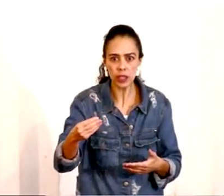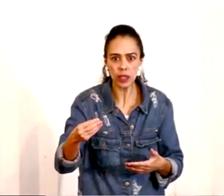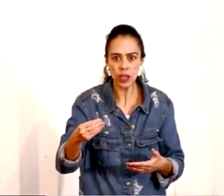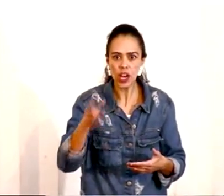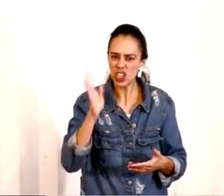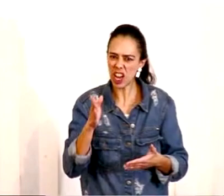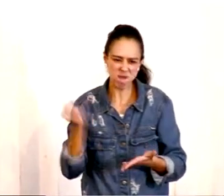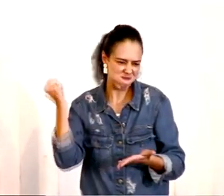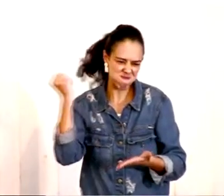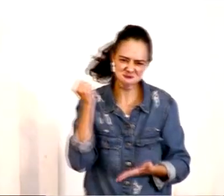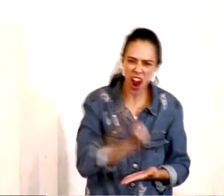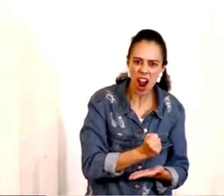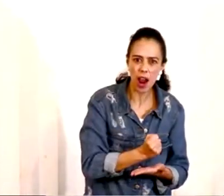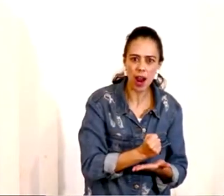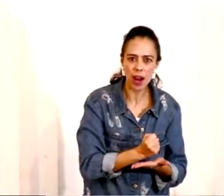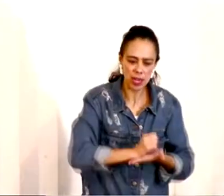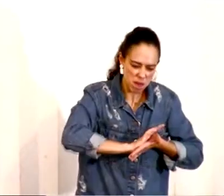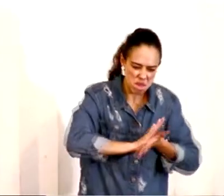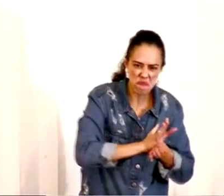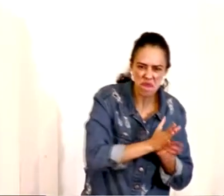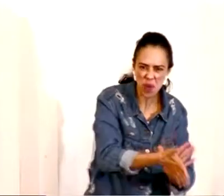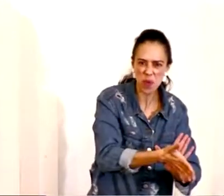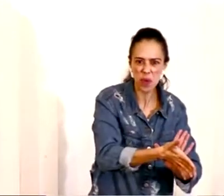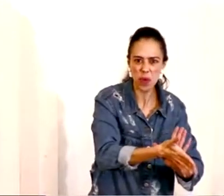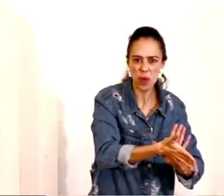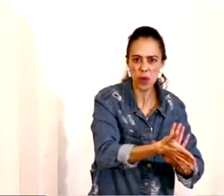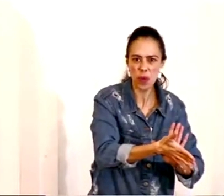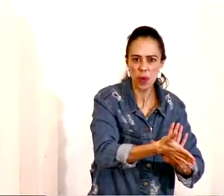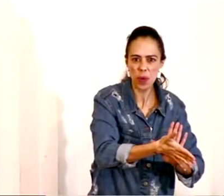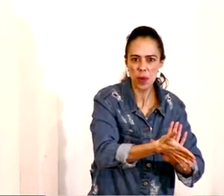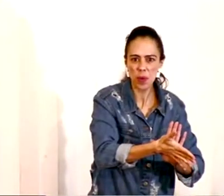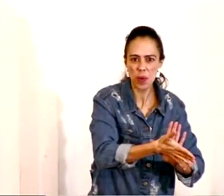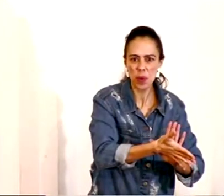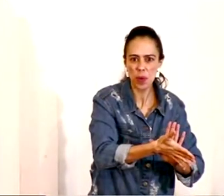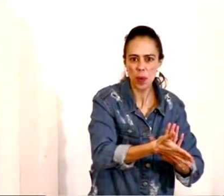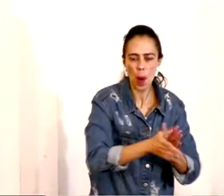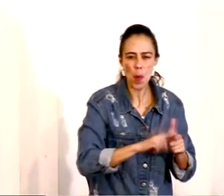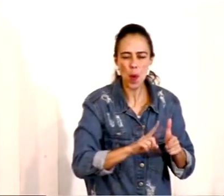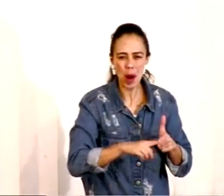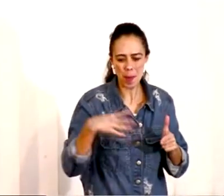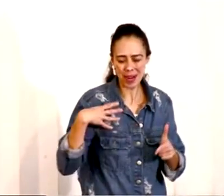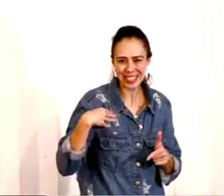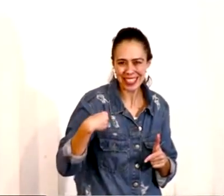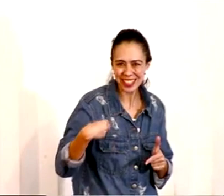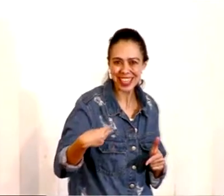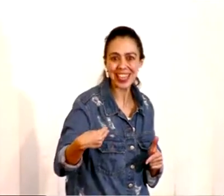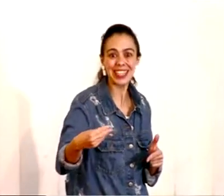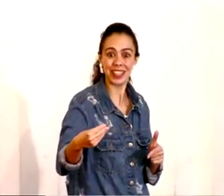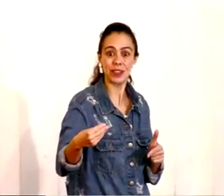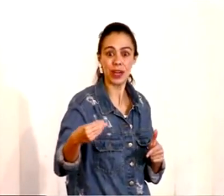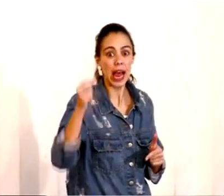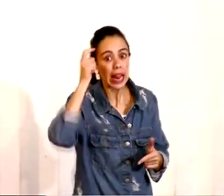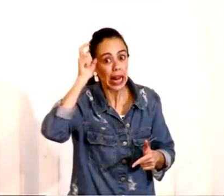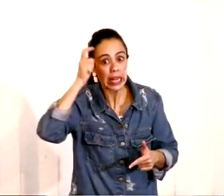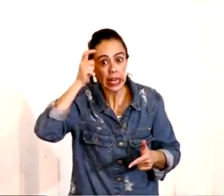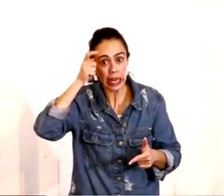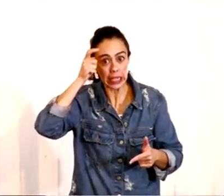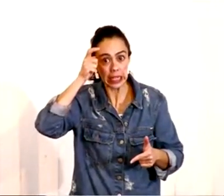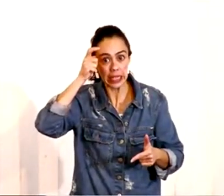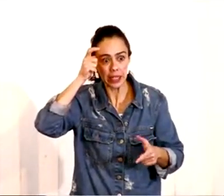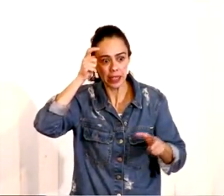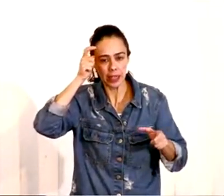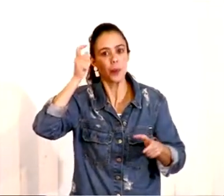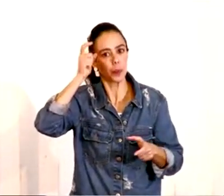serpente, possivelmente seria Caim. Porque é a Caim que ela diz: